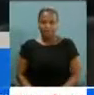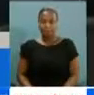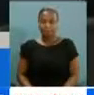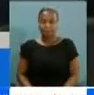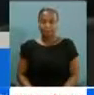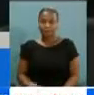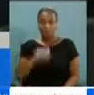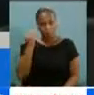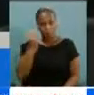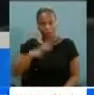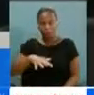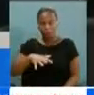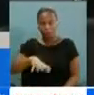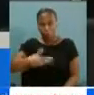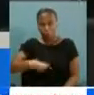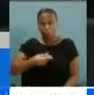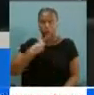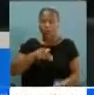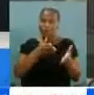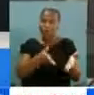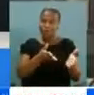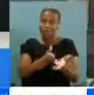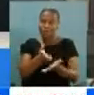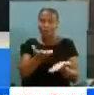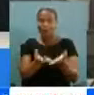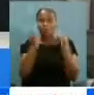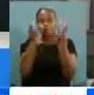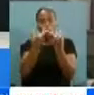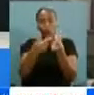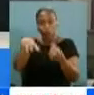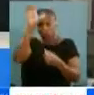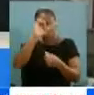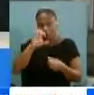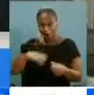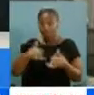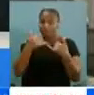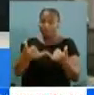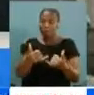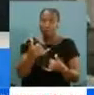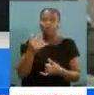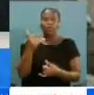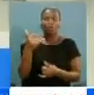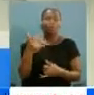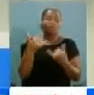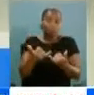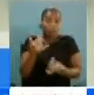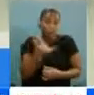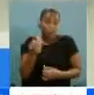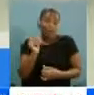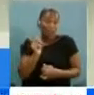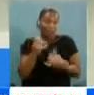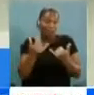O Banco Mundial volta a conceder ajuda direta ao Orçamento de Estado de Cabo Verde depois de 2 anos de